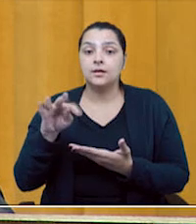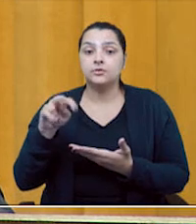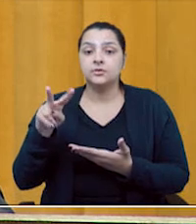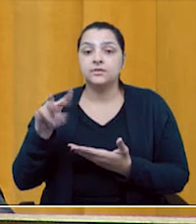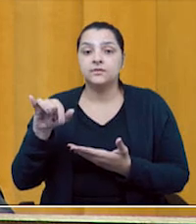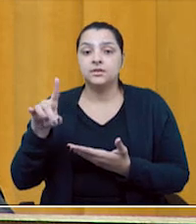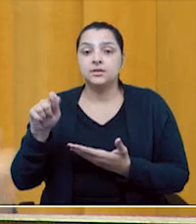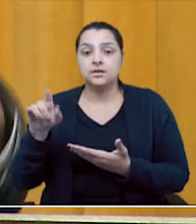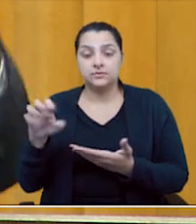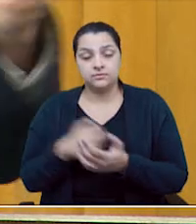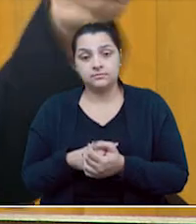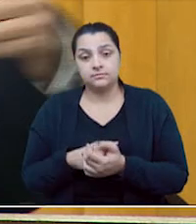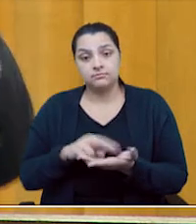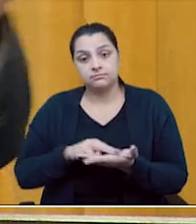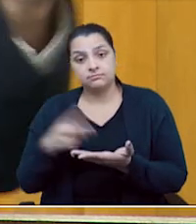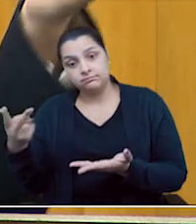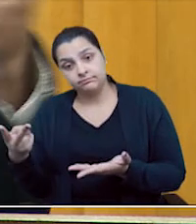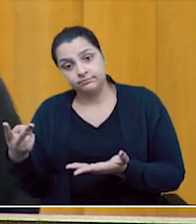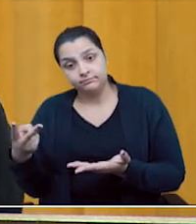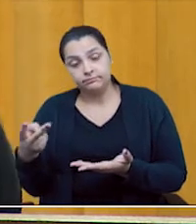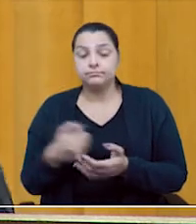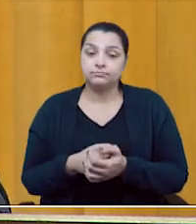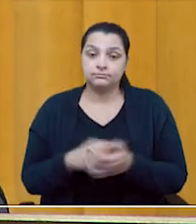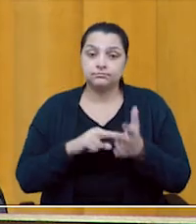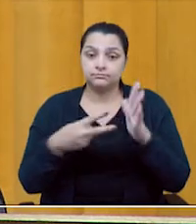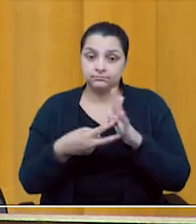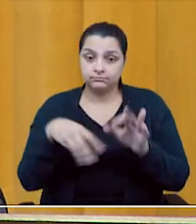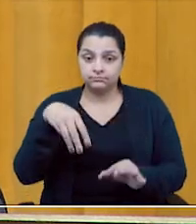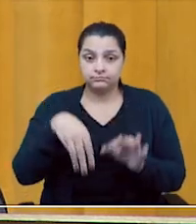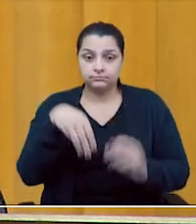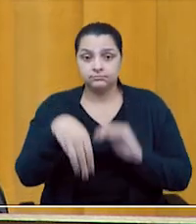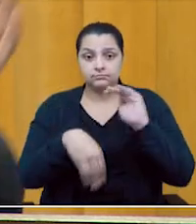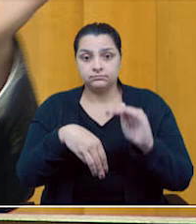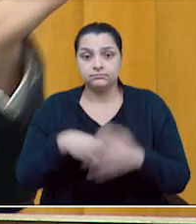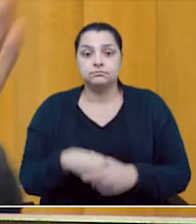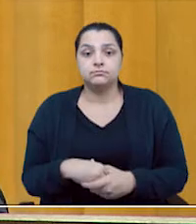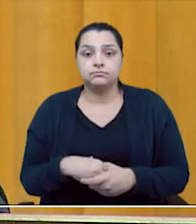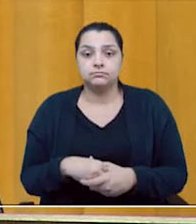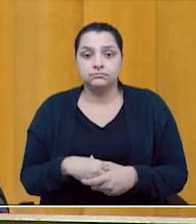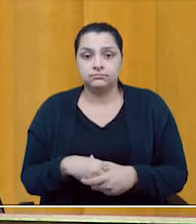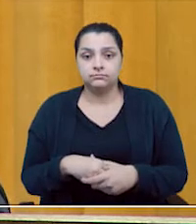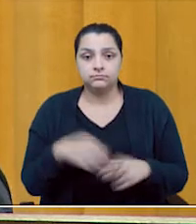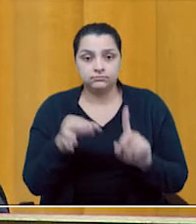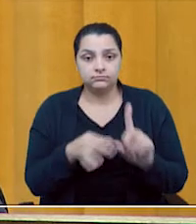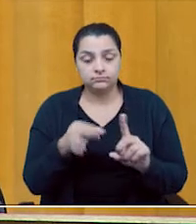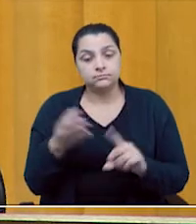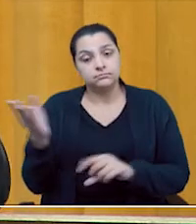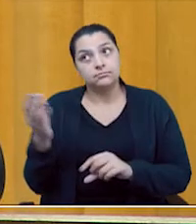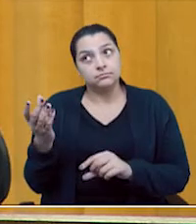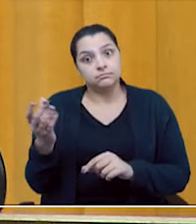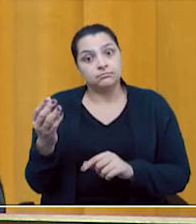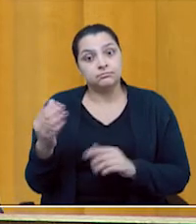para a inatividade hoje, por exemplo, na magistratura da União em geral, a desembargadora Salise me corrija, mas é algo que implica uma